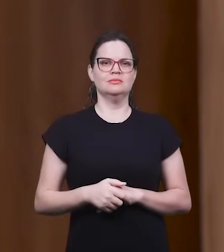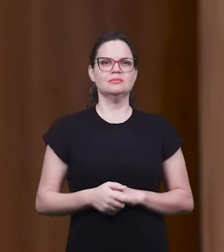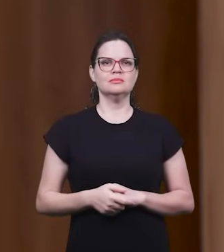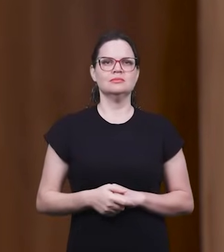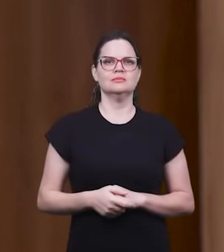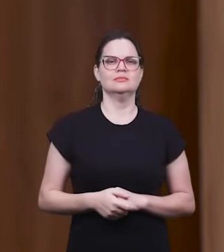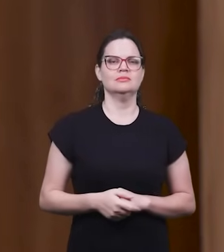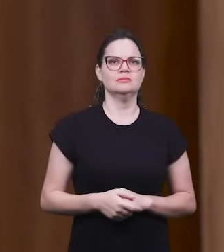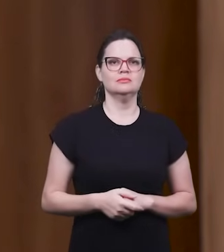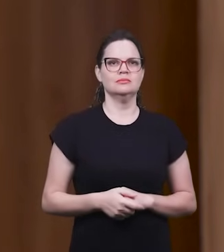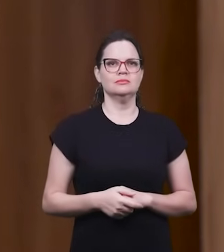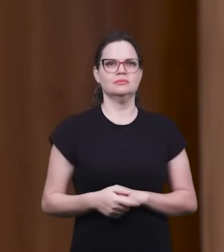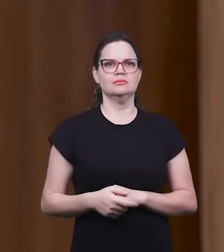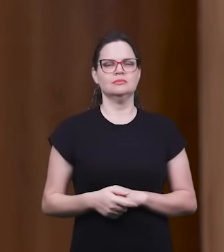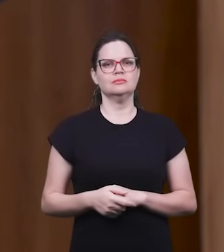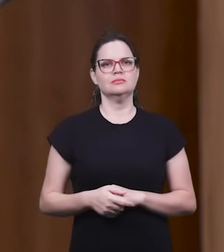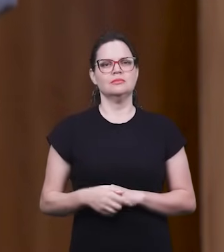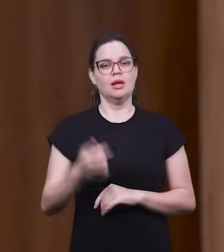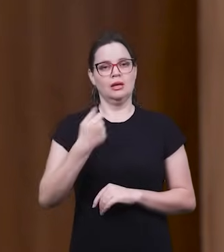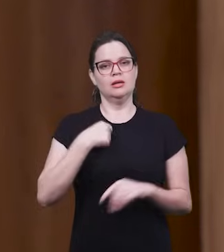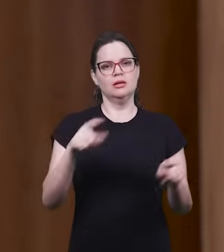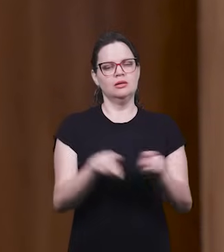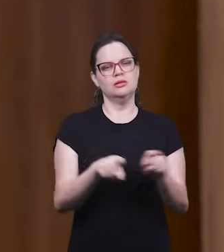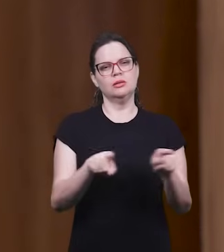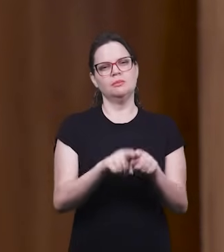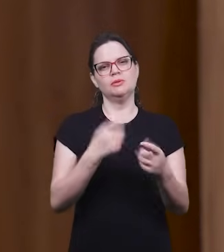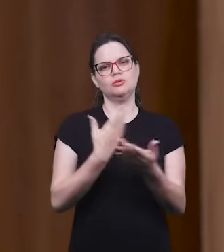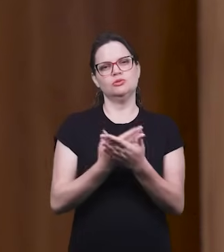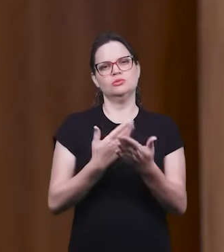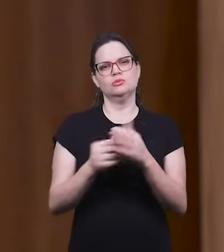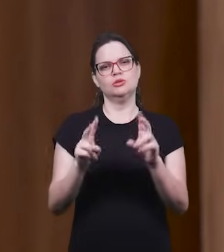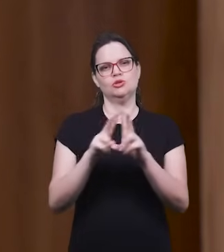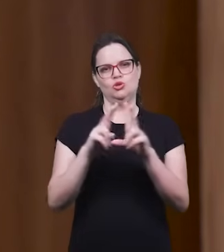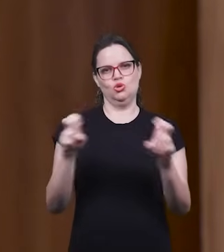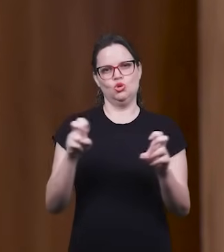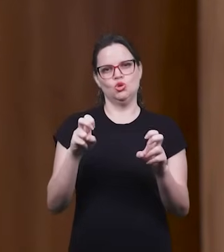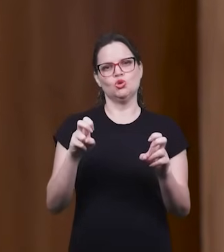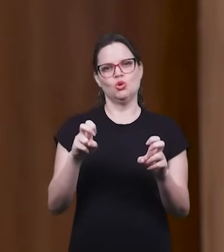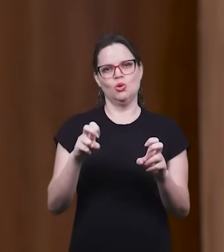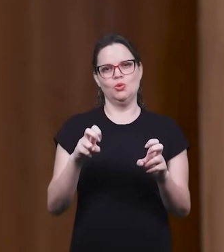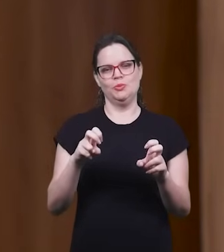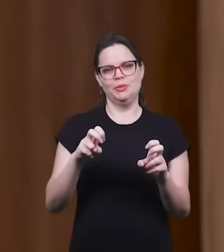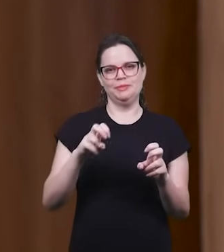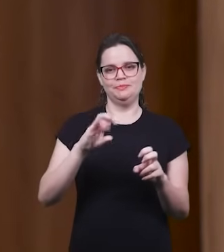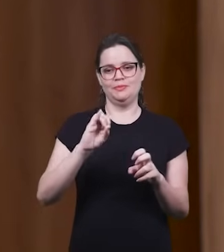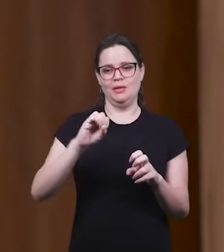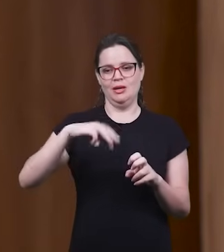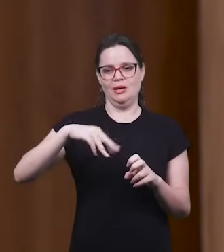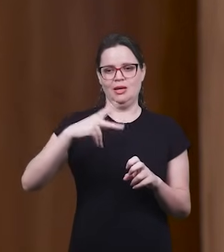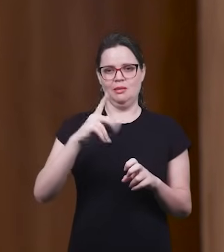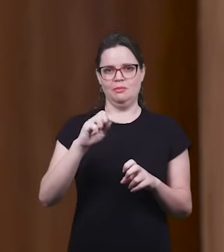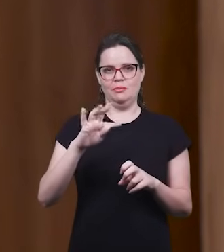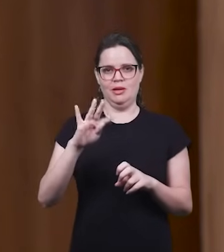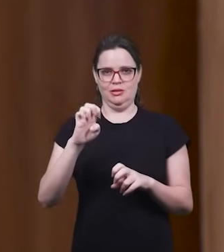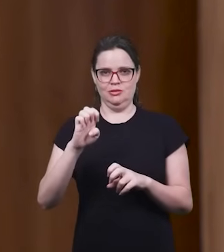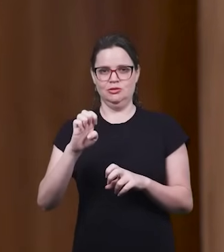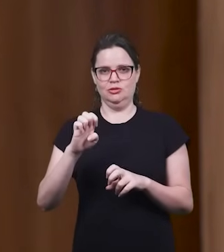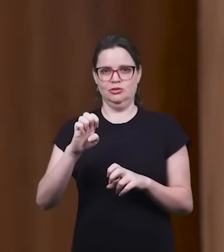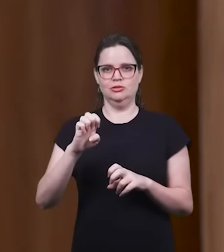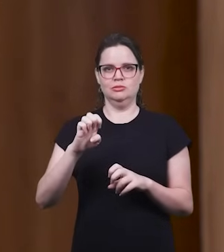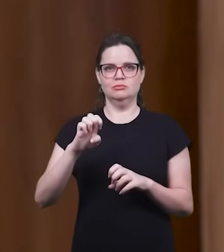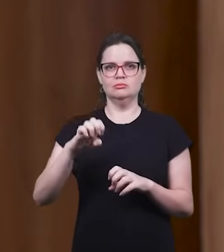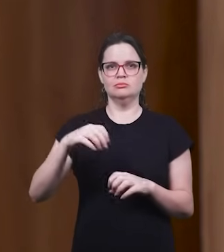Né, esse, e eu fiz um trabalho sobre os implantes, mas eu comecei a